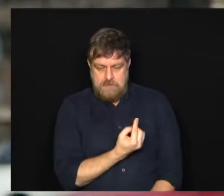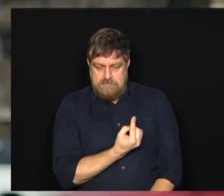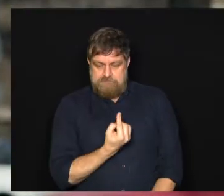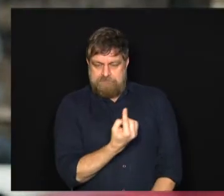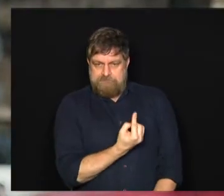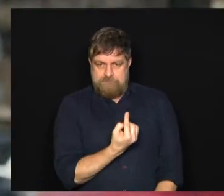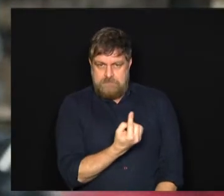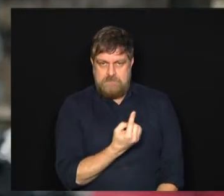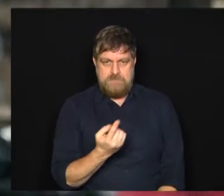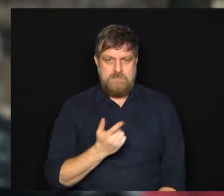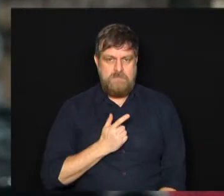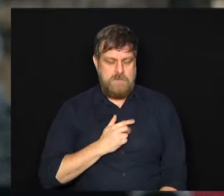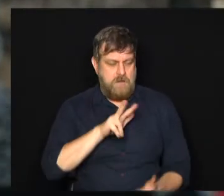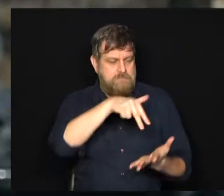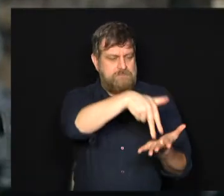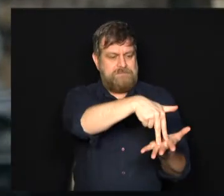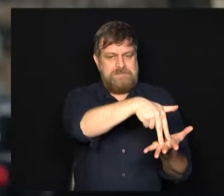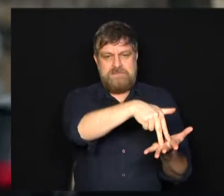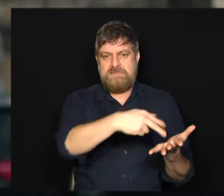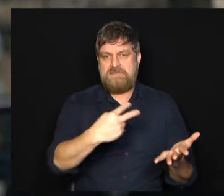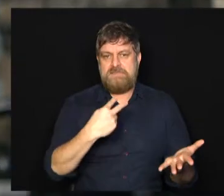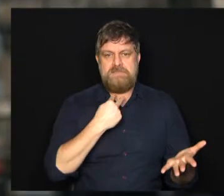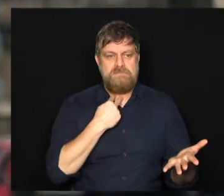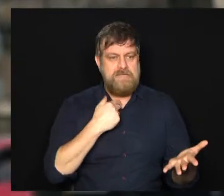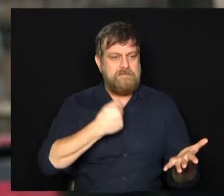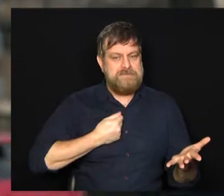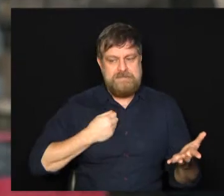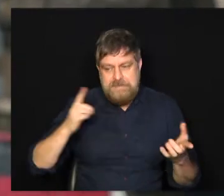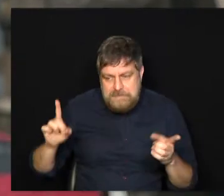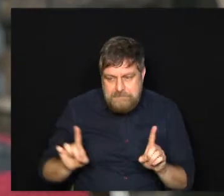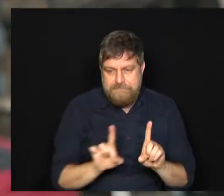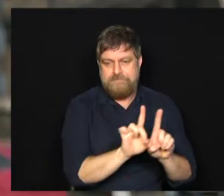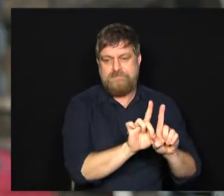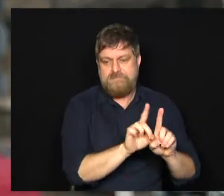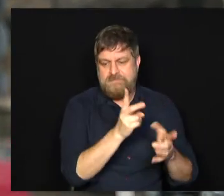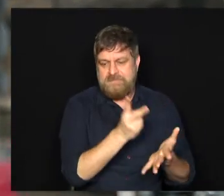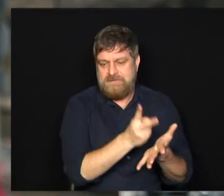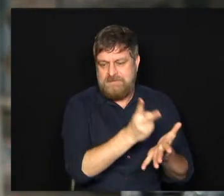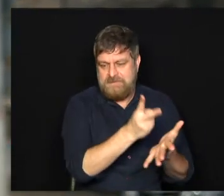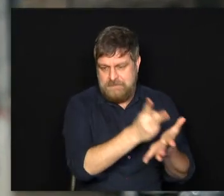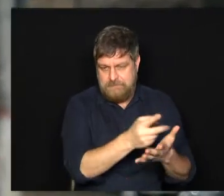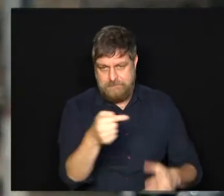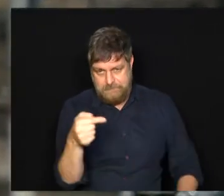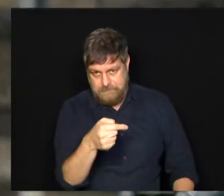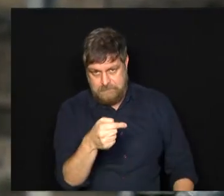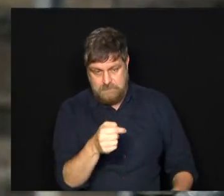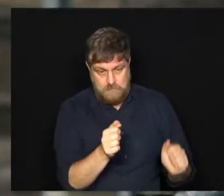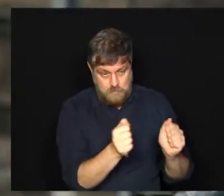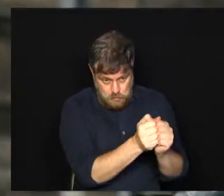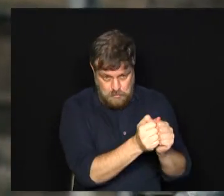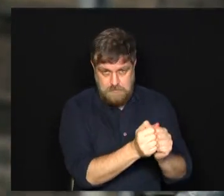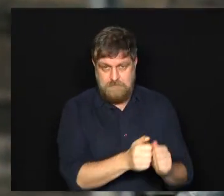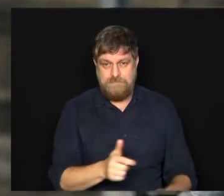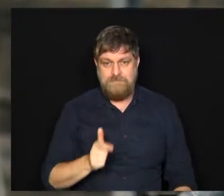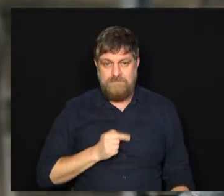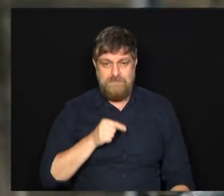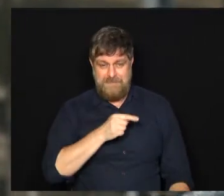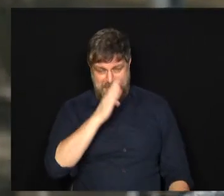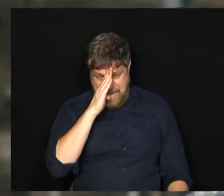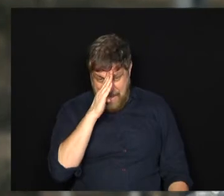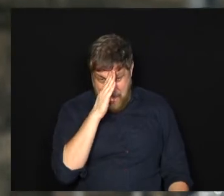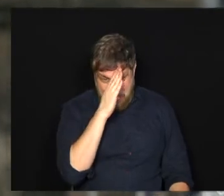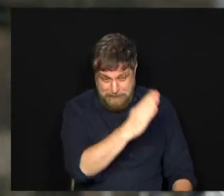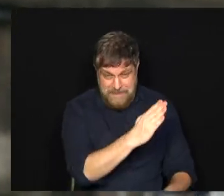está esquecendo, não consegue mais fazer seus pagamentos, não consegue tomar seus remédios. Isso é demência. A principal causa